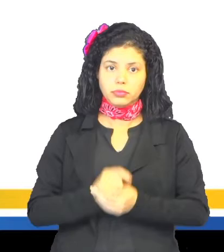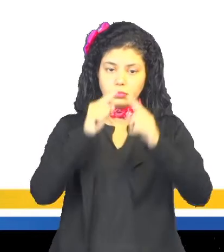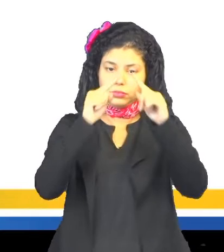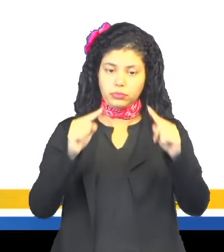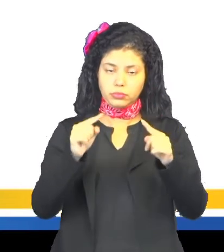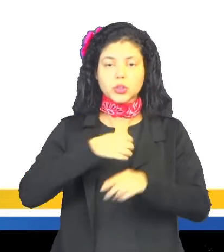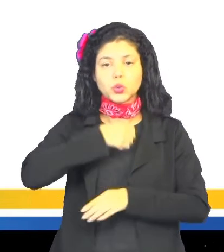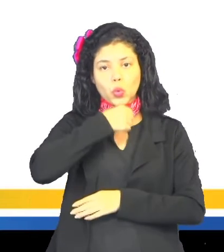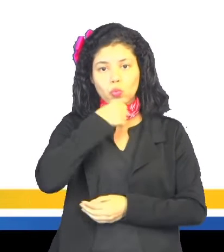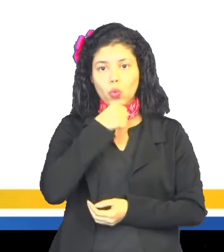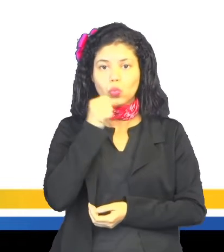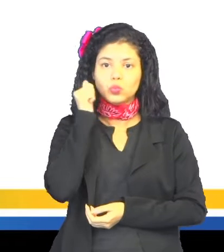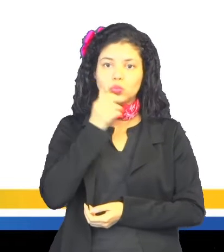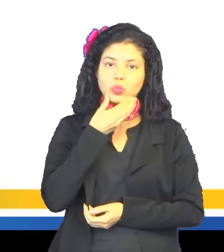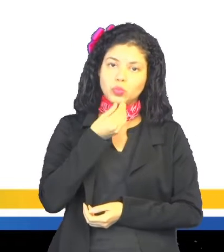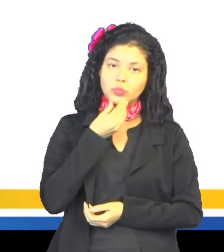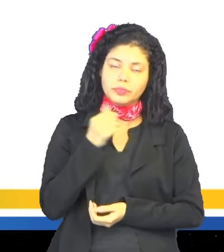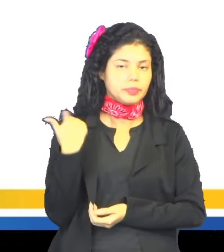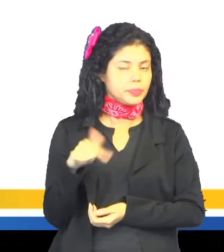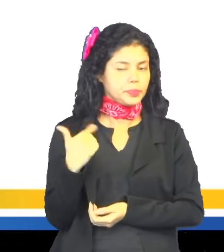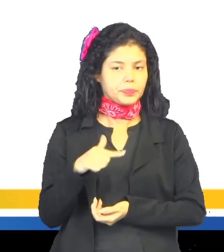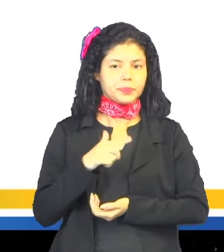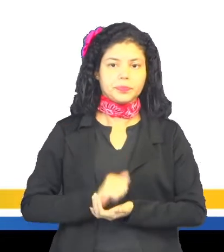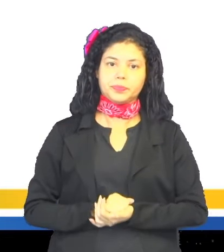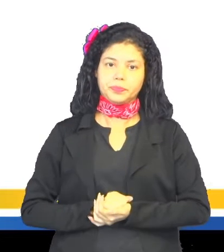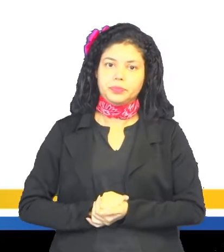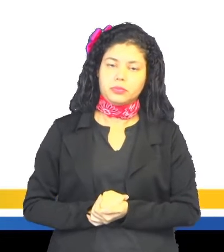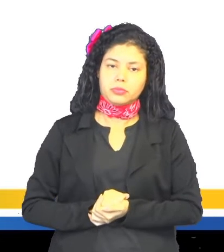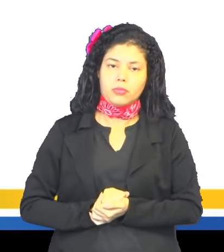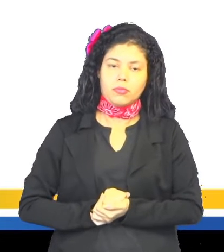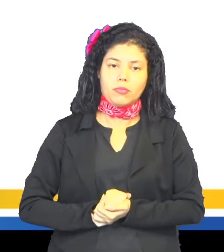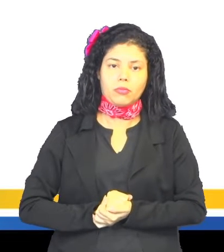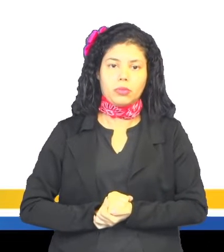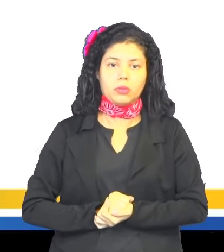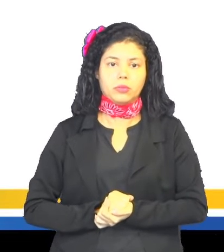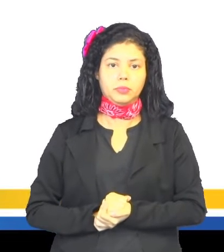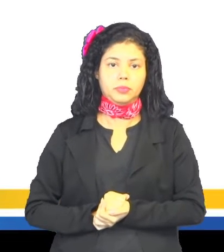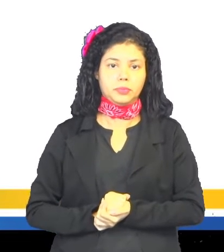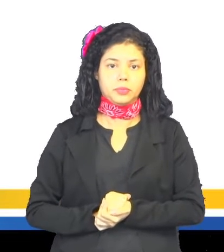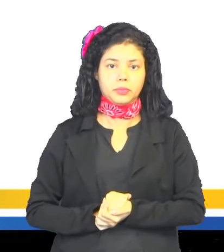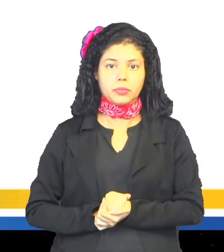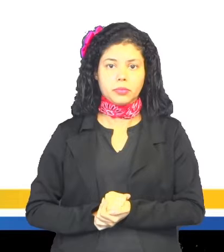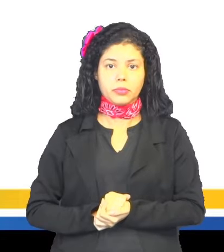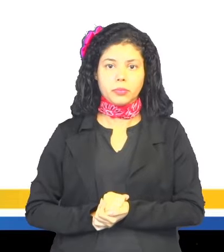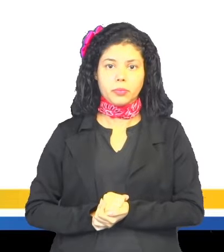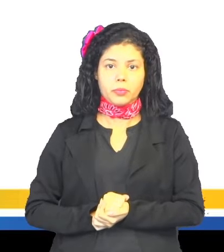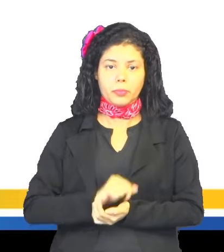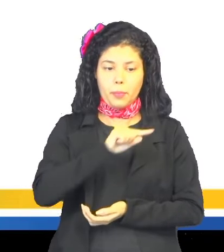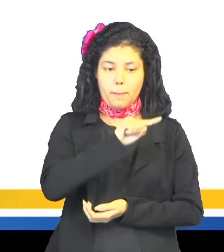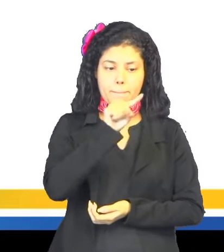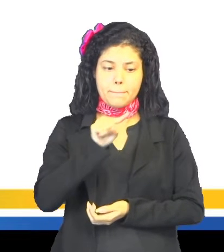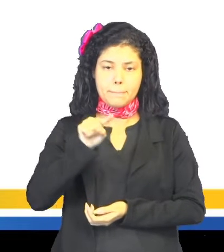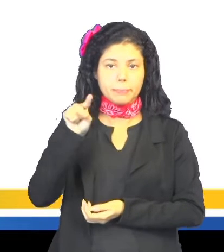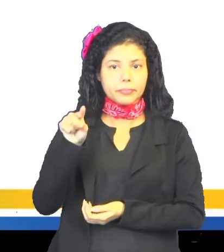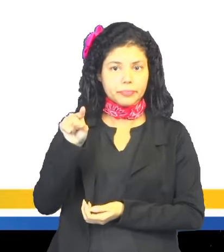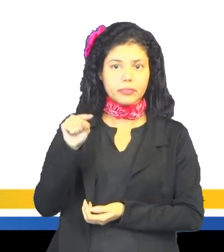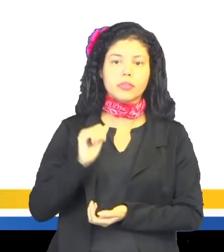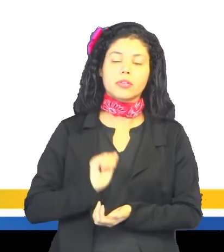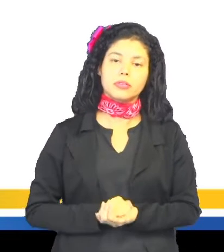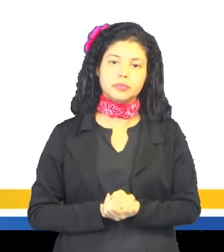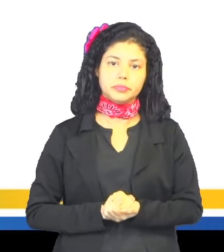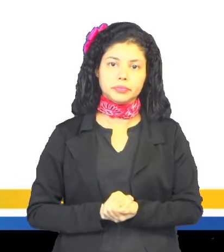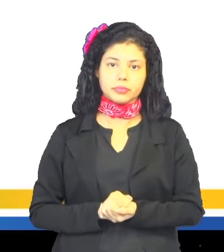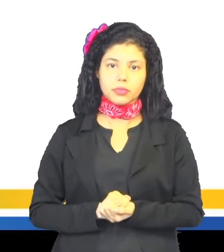chapéu do vovô né ele não existe na liga espanhola tá E também ali o tio né que a gente também tem na língua portuguesa